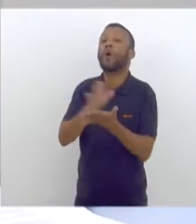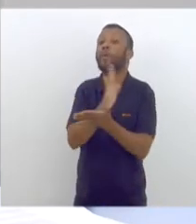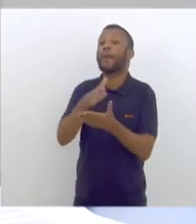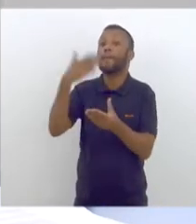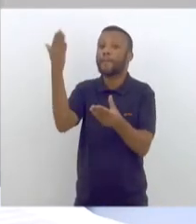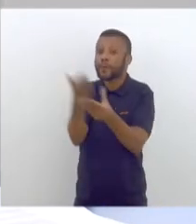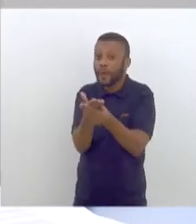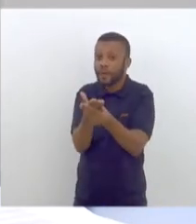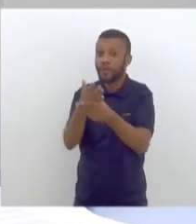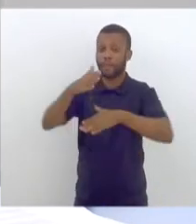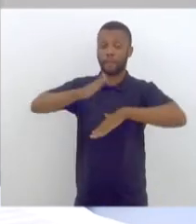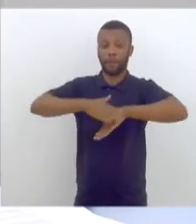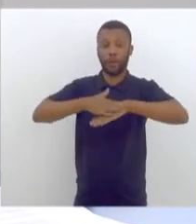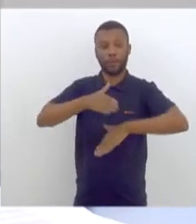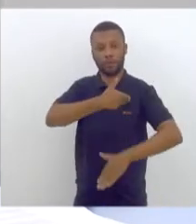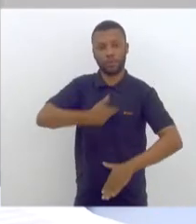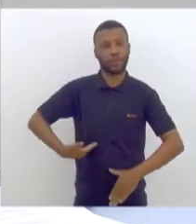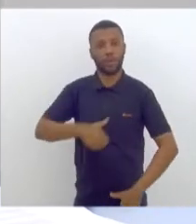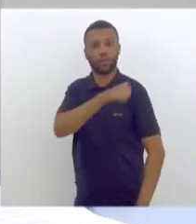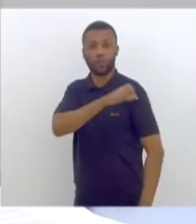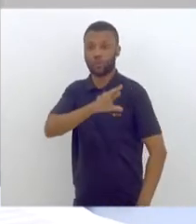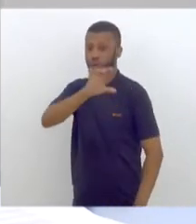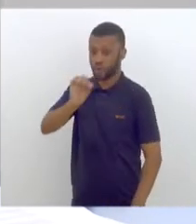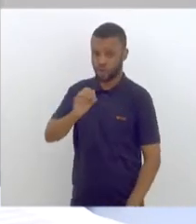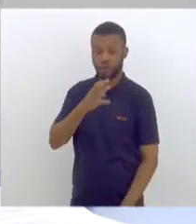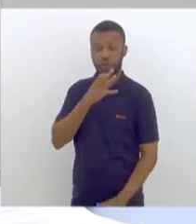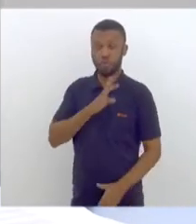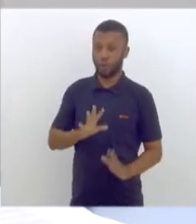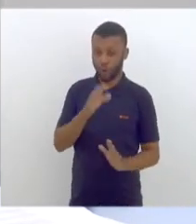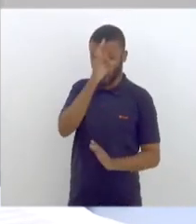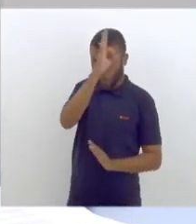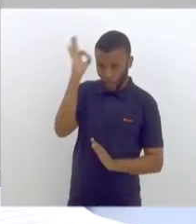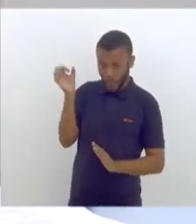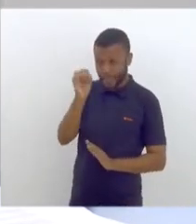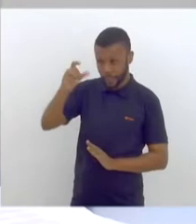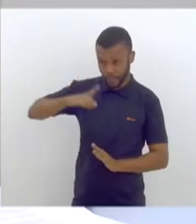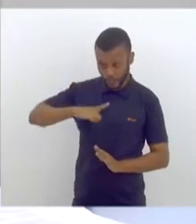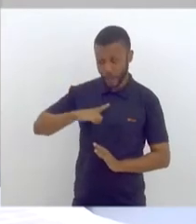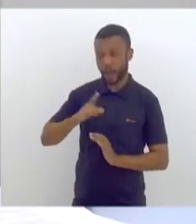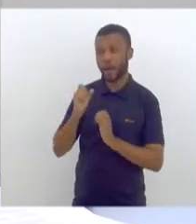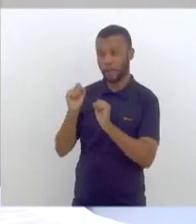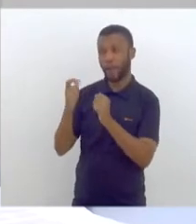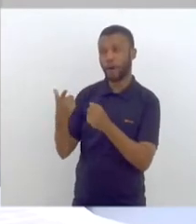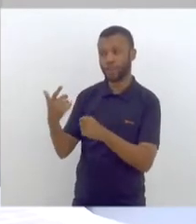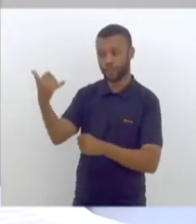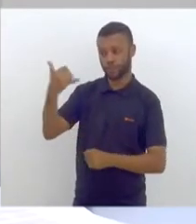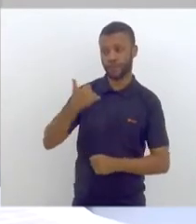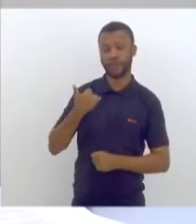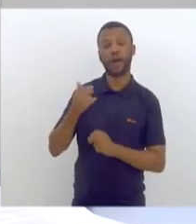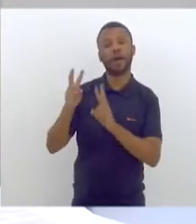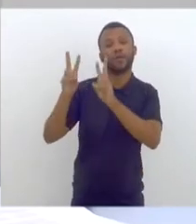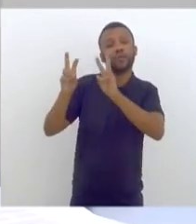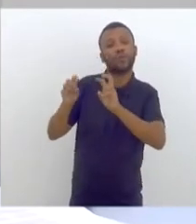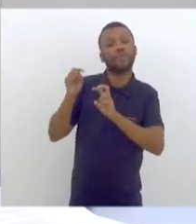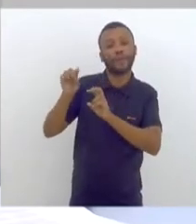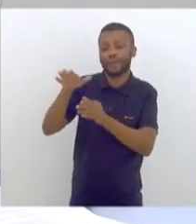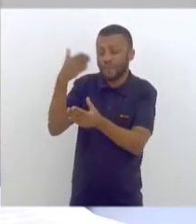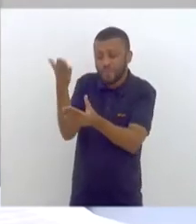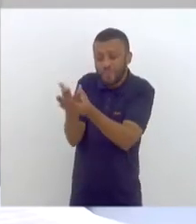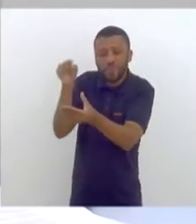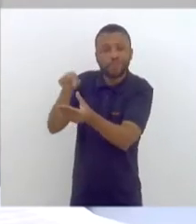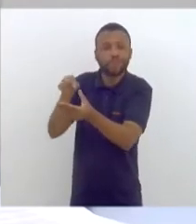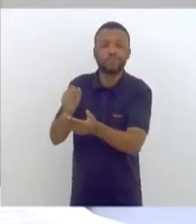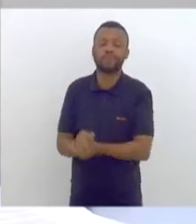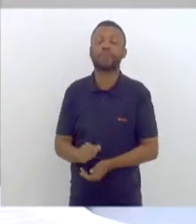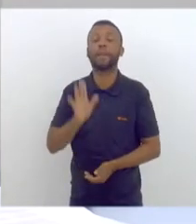estado do Rio de Janeiro Não tô dizendo que não tem eu desconheço se tiver só vai me dizer sobre esta questão mas